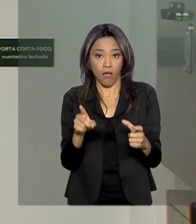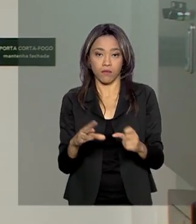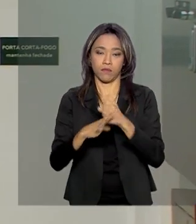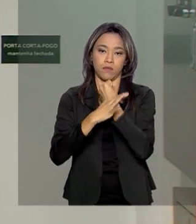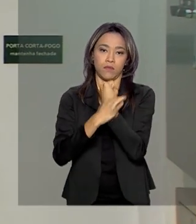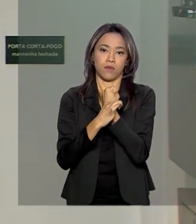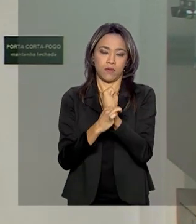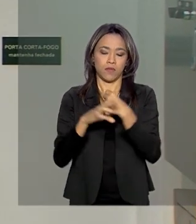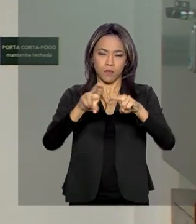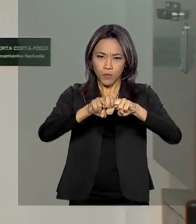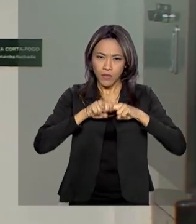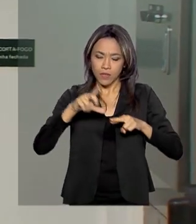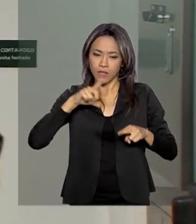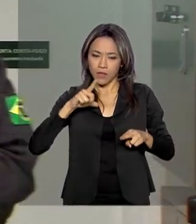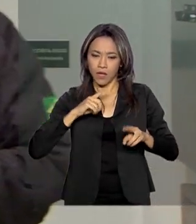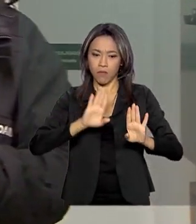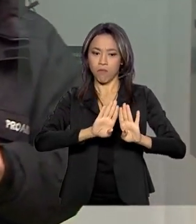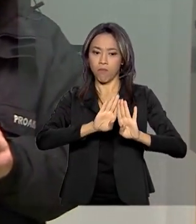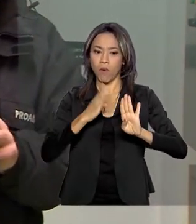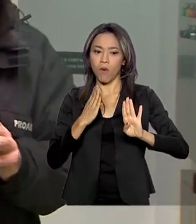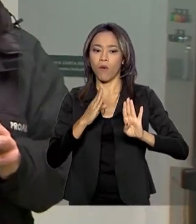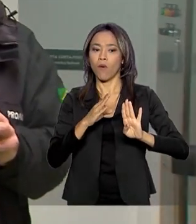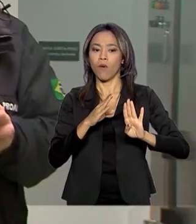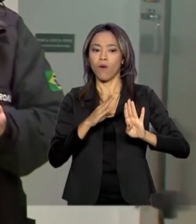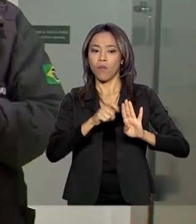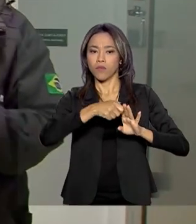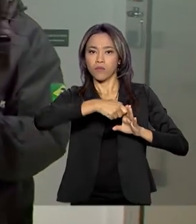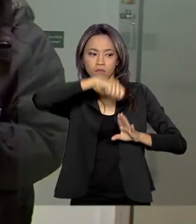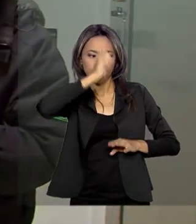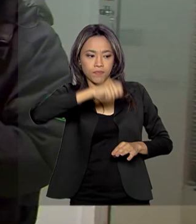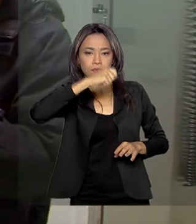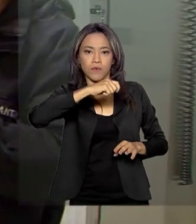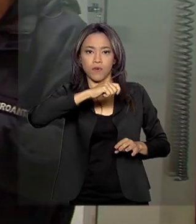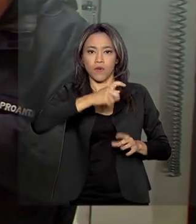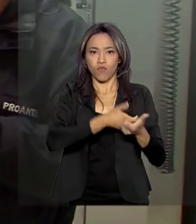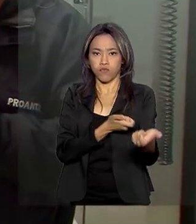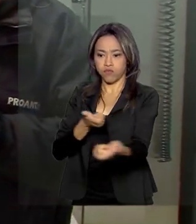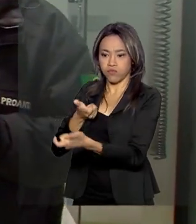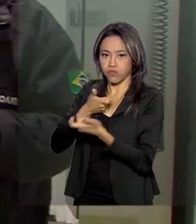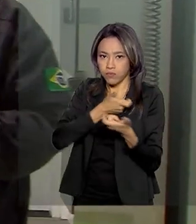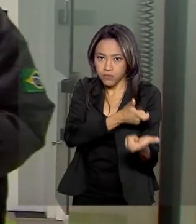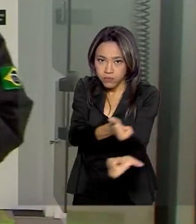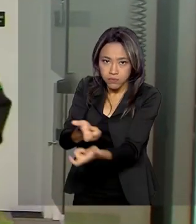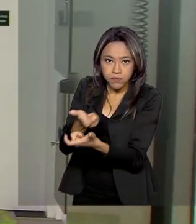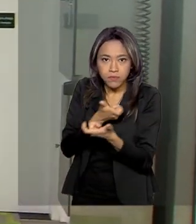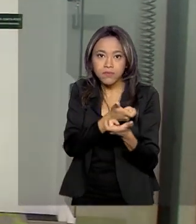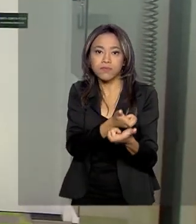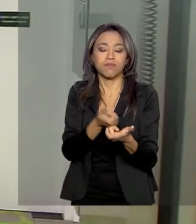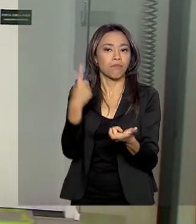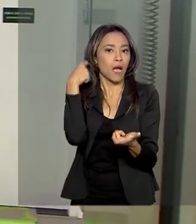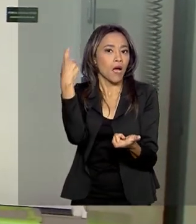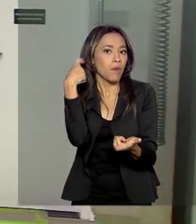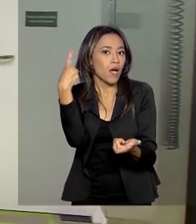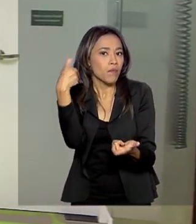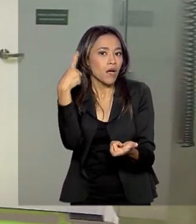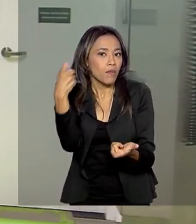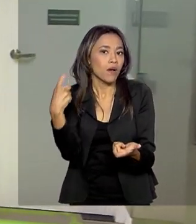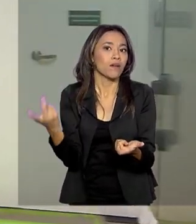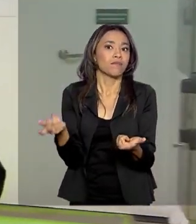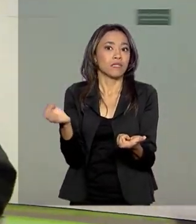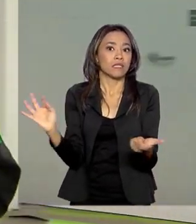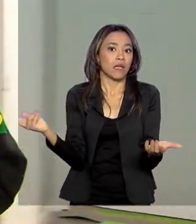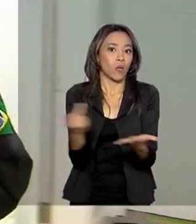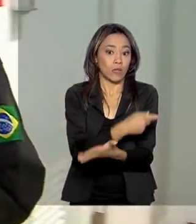unidades existem portas corta-fogo. Em toda a base foram instalados alarmes de incêndio e sensores de fumaça.